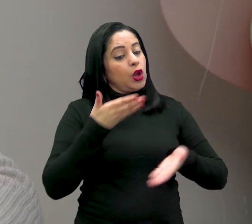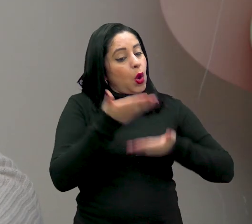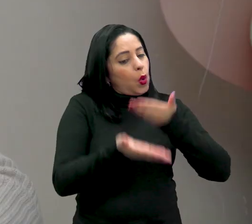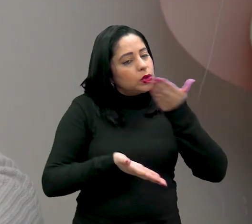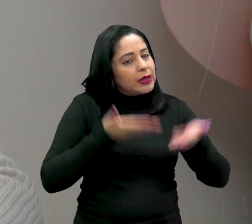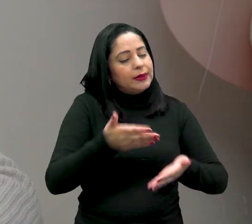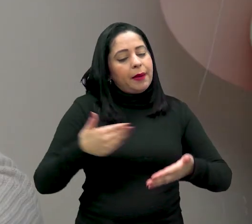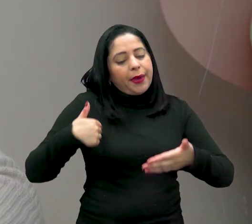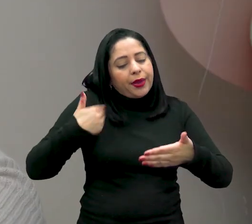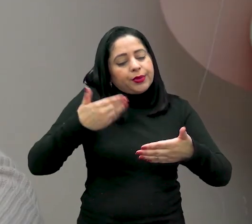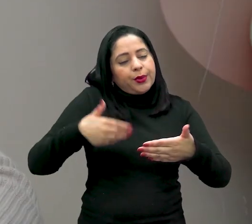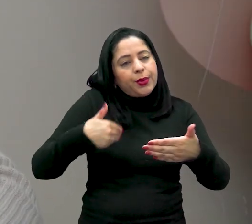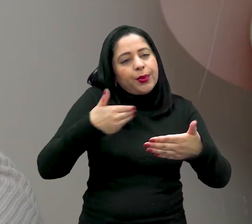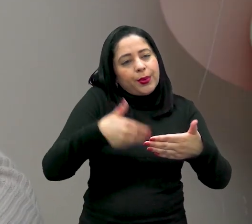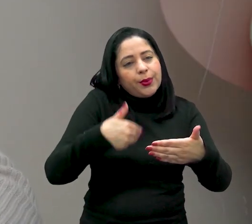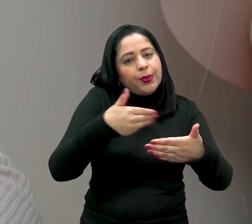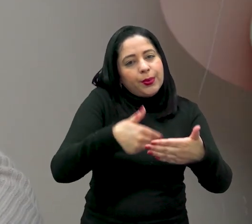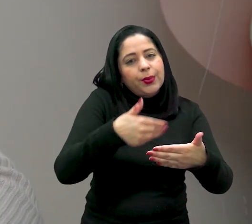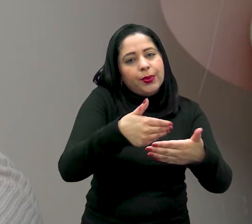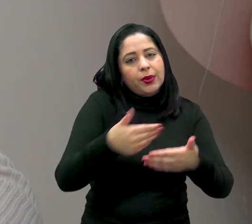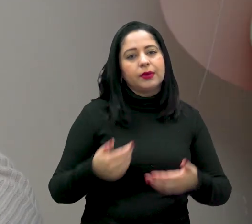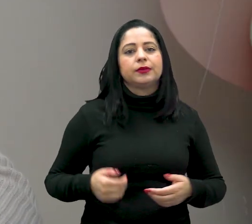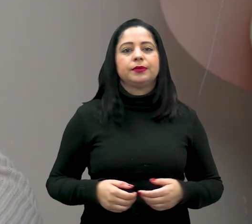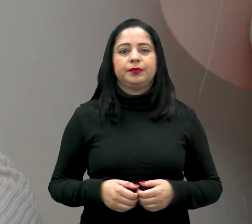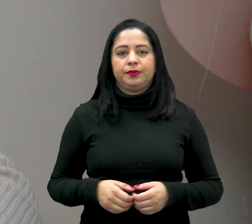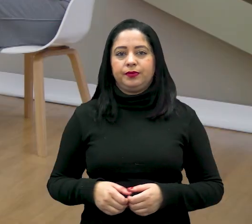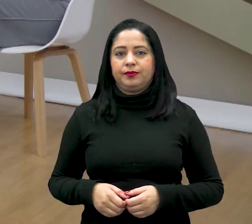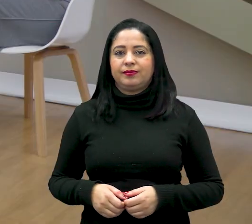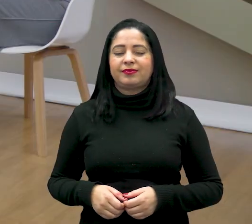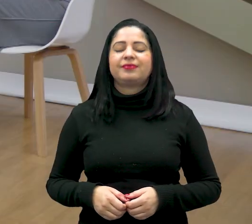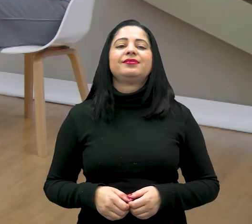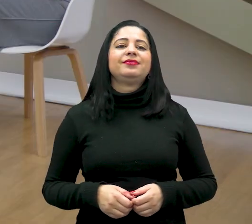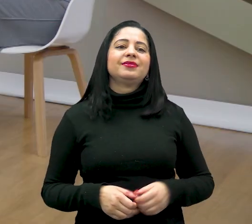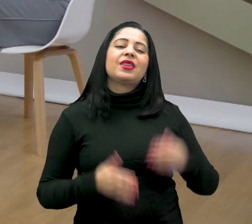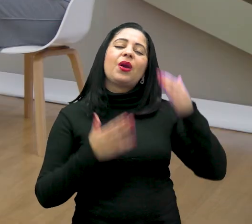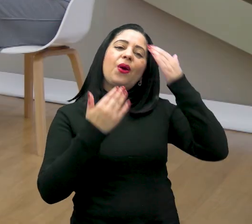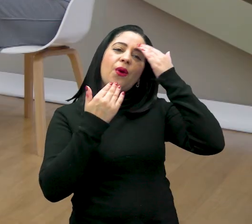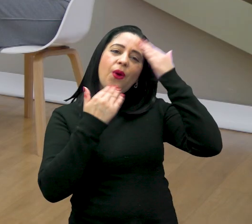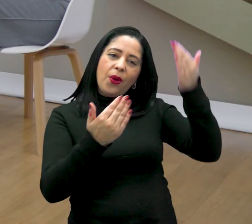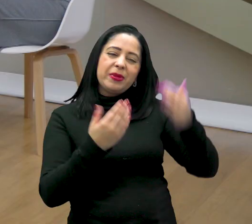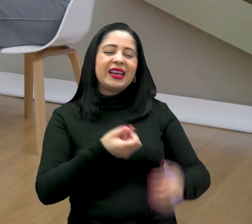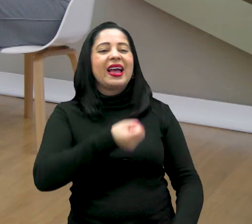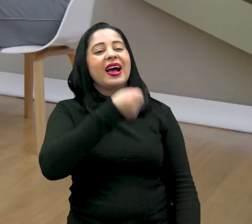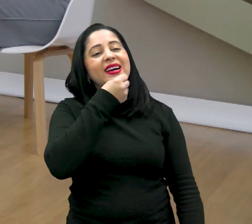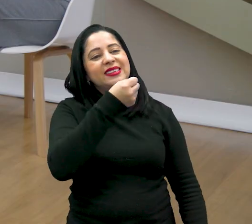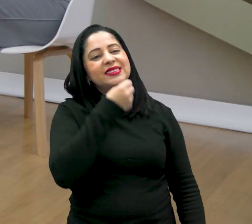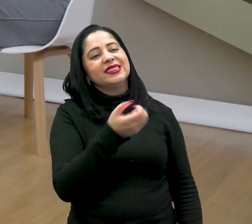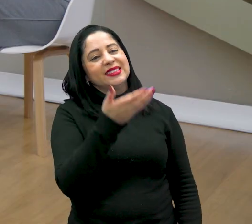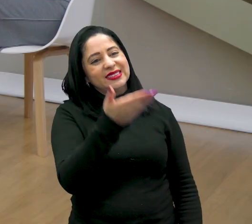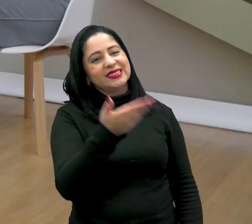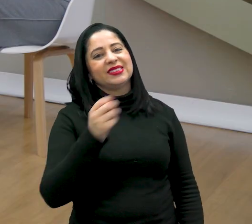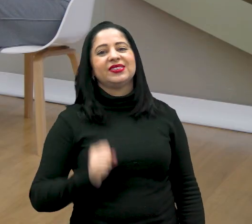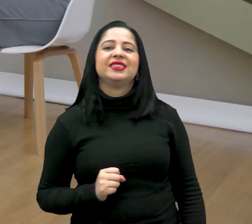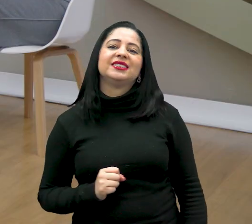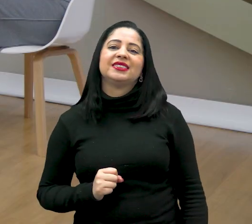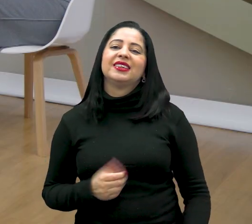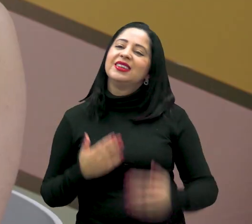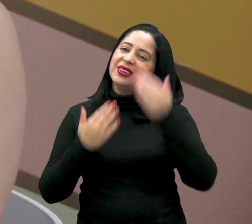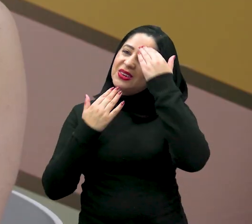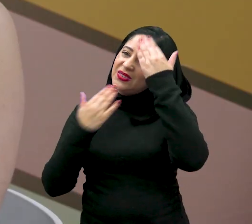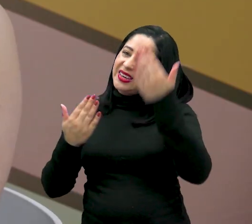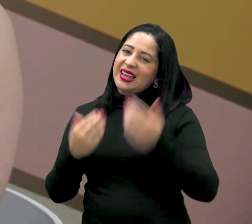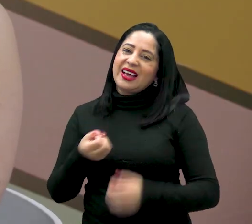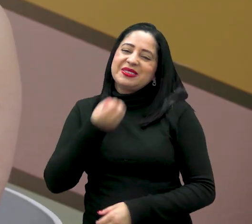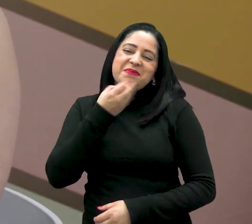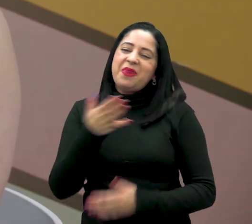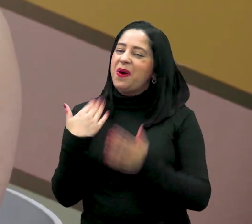garantir a saúde, para garantir que isso seja uma coisa estável na vida do paciente. Exatamente. Né? Doutora Bruna, muito obrigado pela presença aqui no De Bem Com Você de hoje, viu? Eu que agradeço,